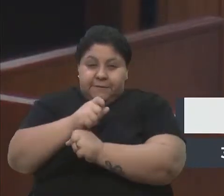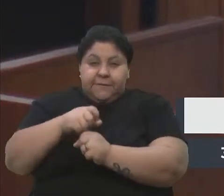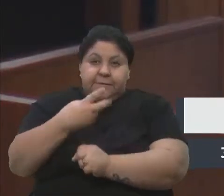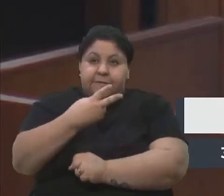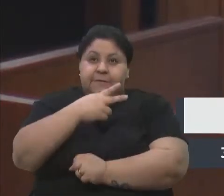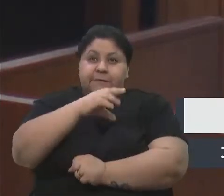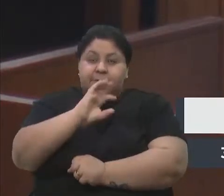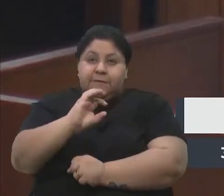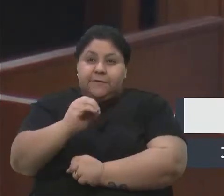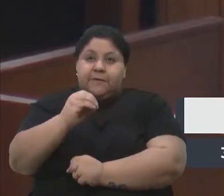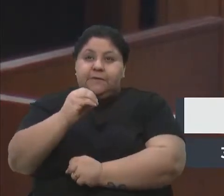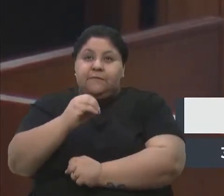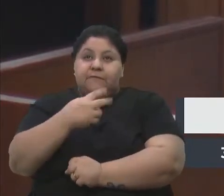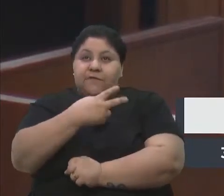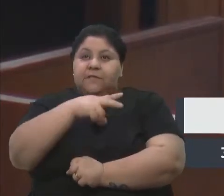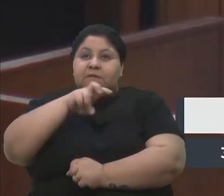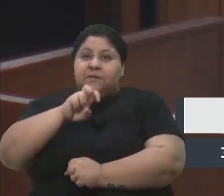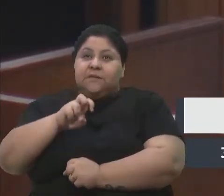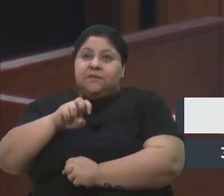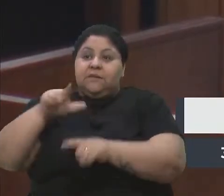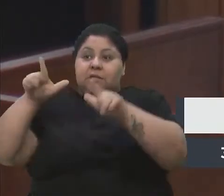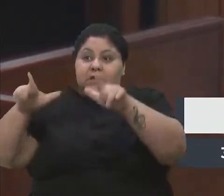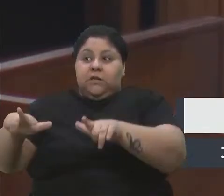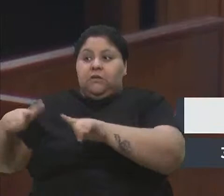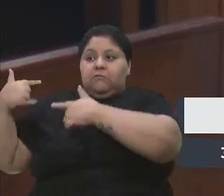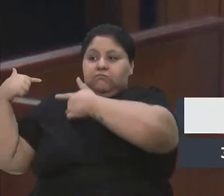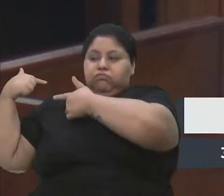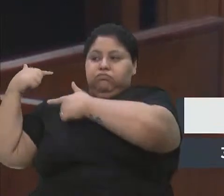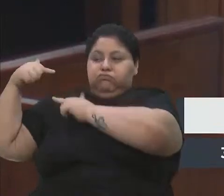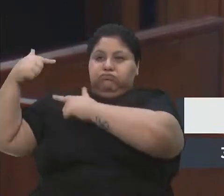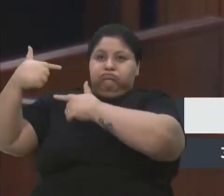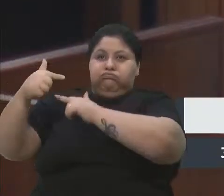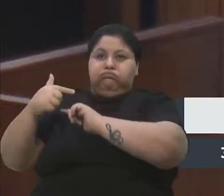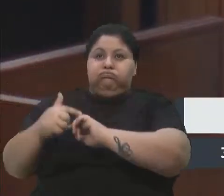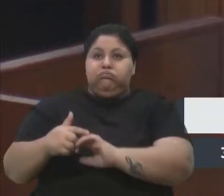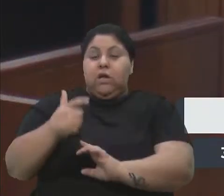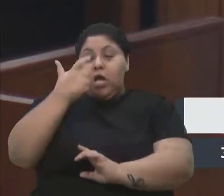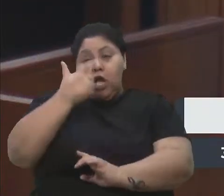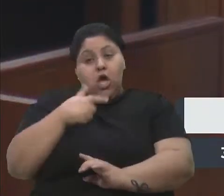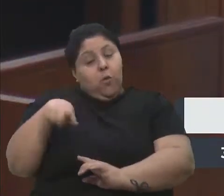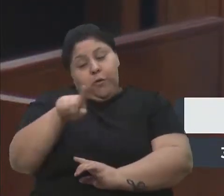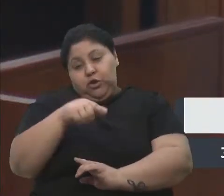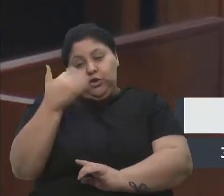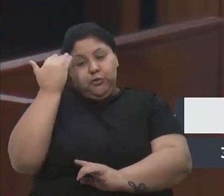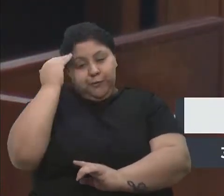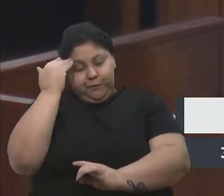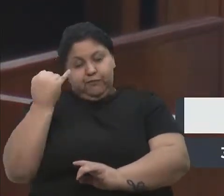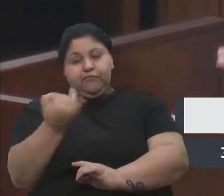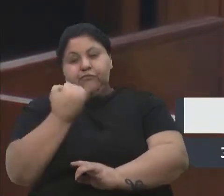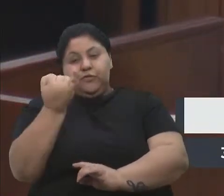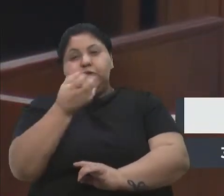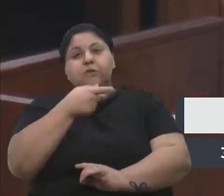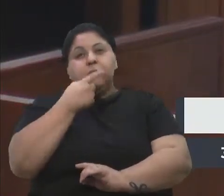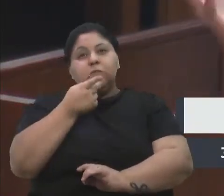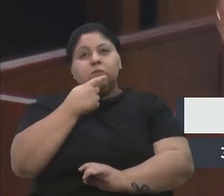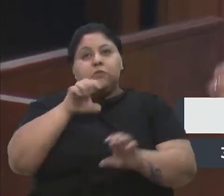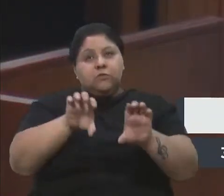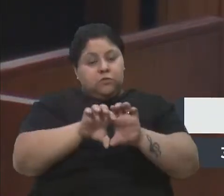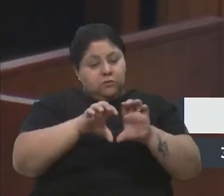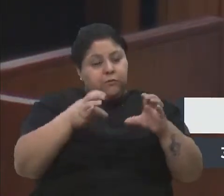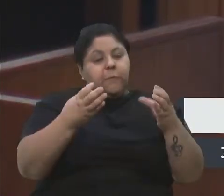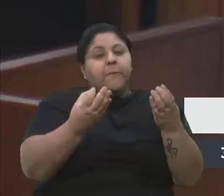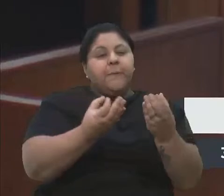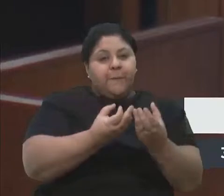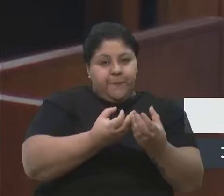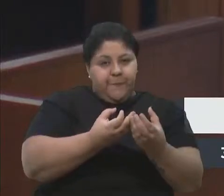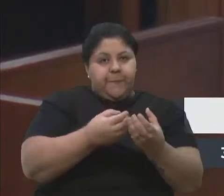Região Tradicionalista. Talvez nem todos saibam, então é importante falar isso para a nossa comunidade também, além aqui dos